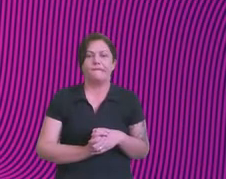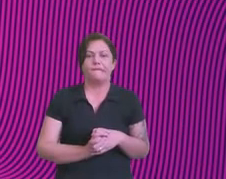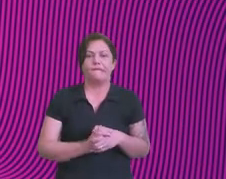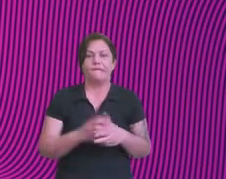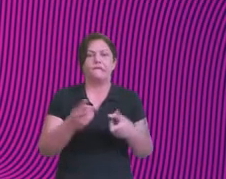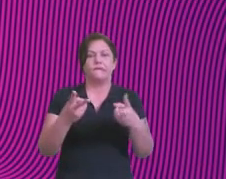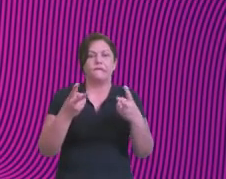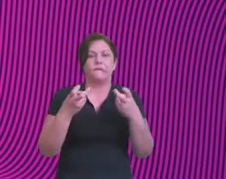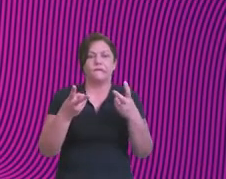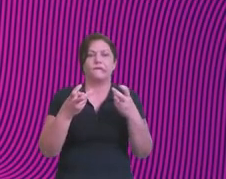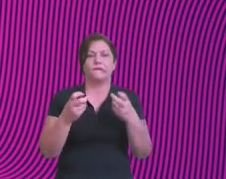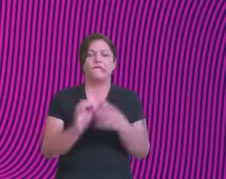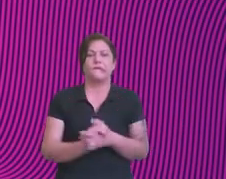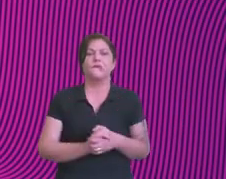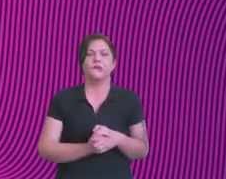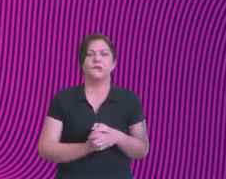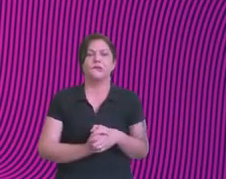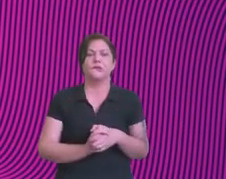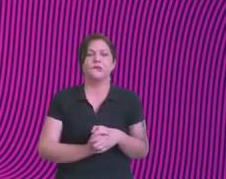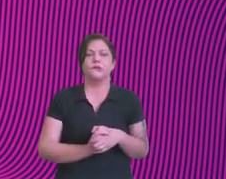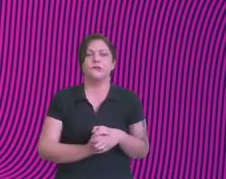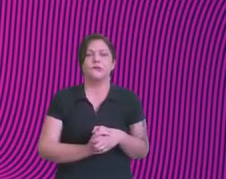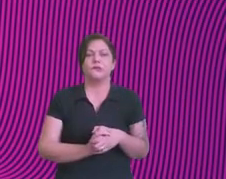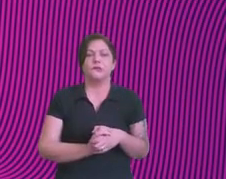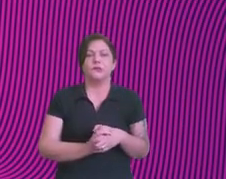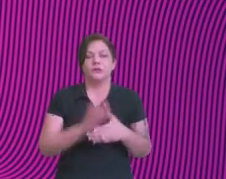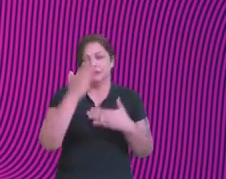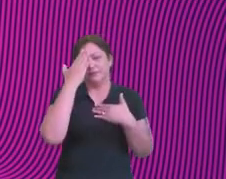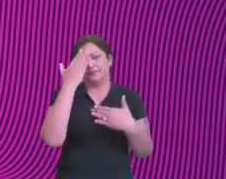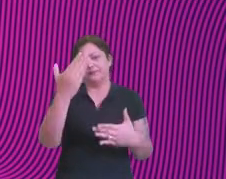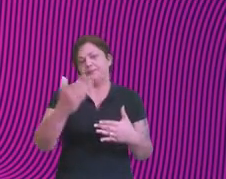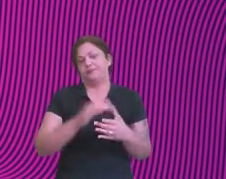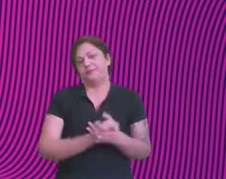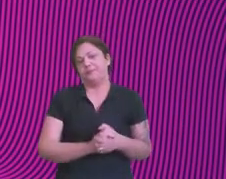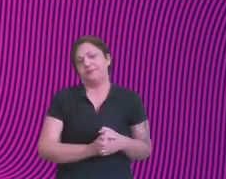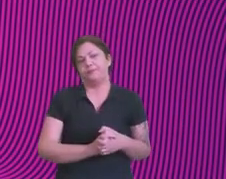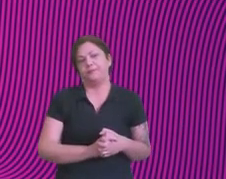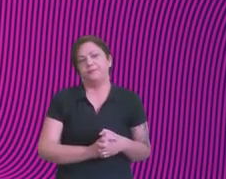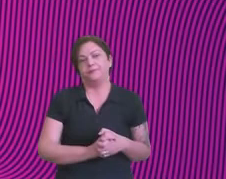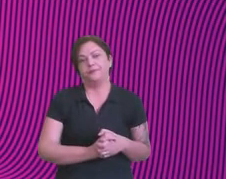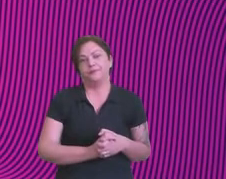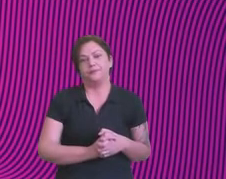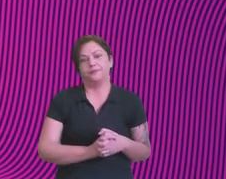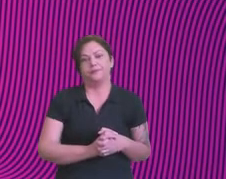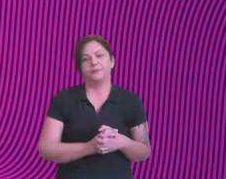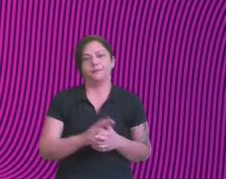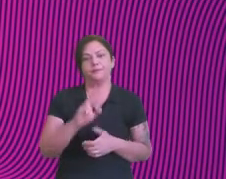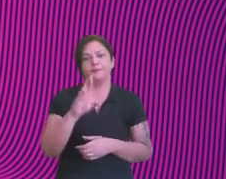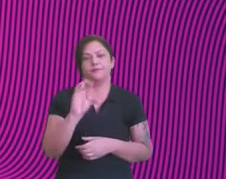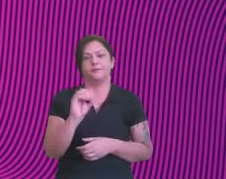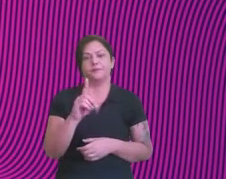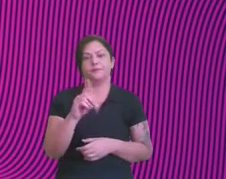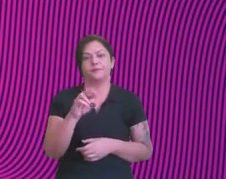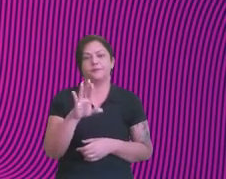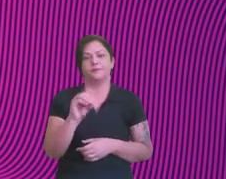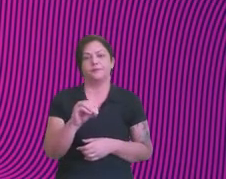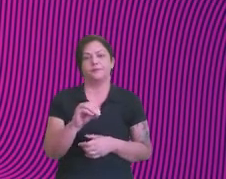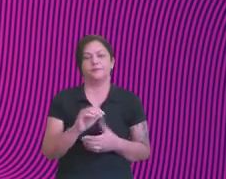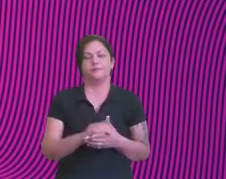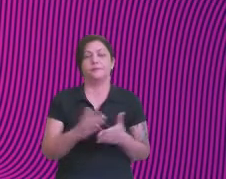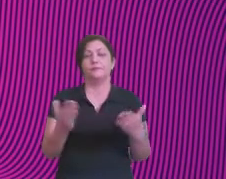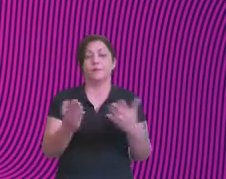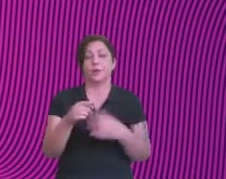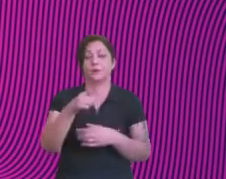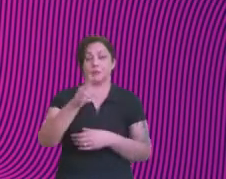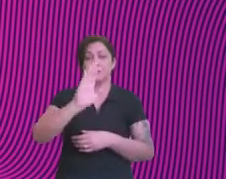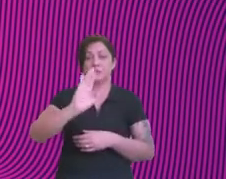Perfeito, Lúcia, obrigada. Rodrigo, você que acabou falando tanto